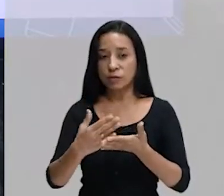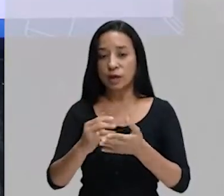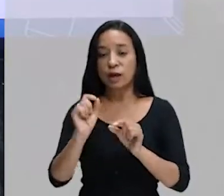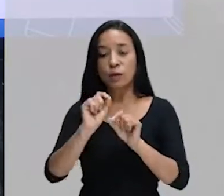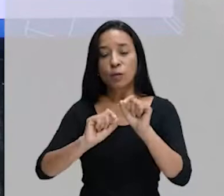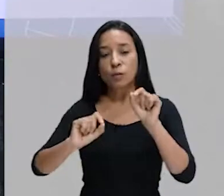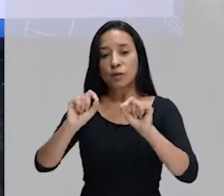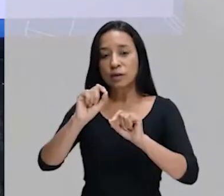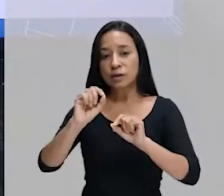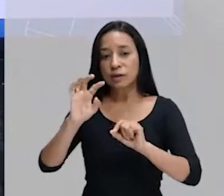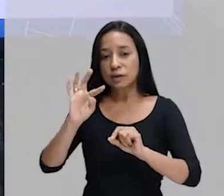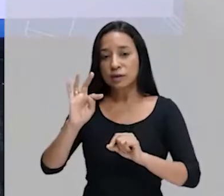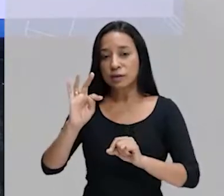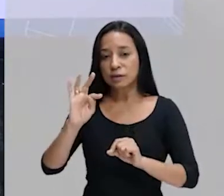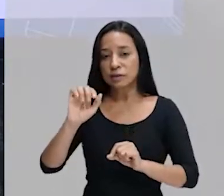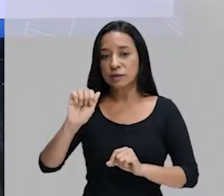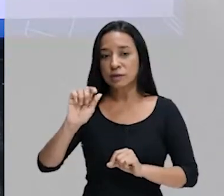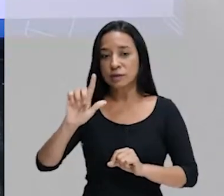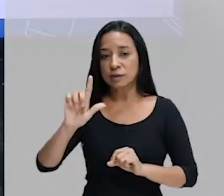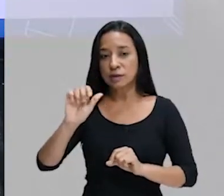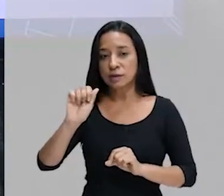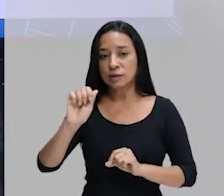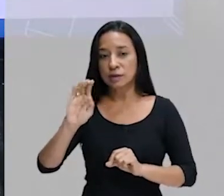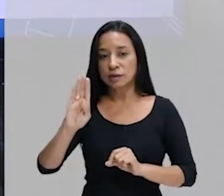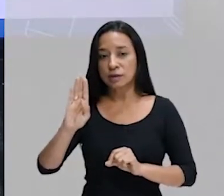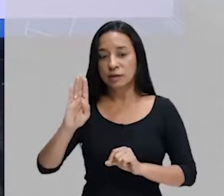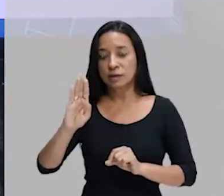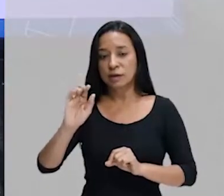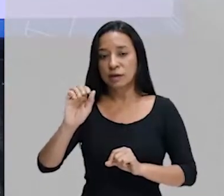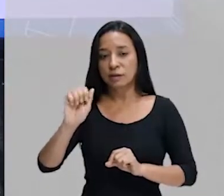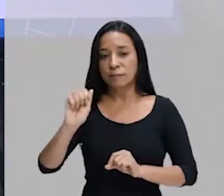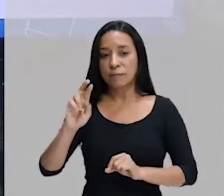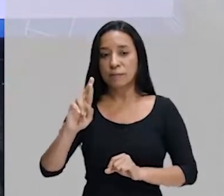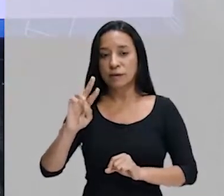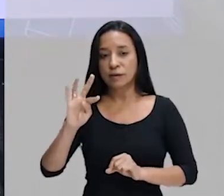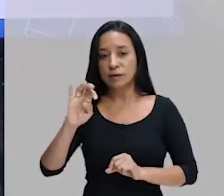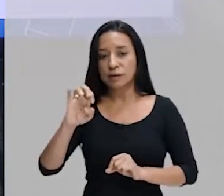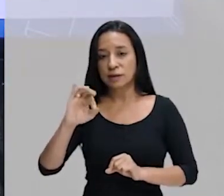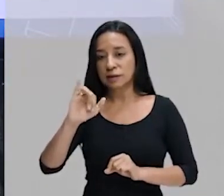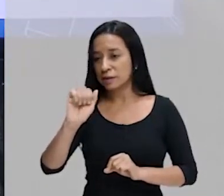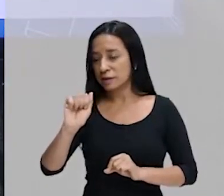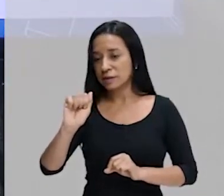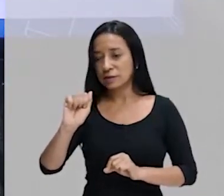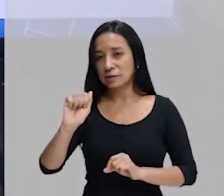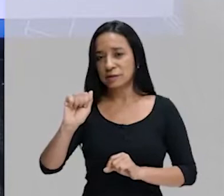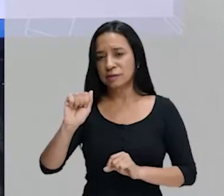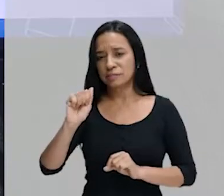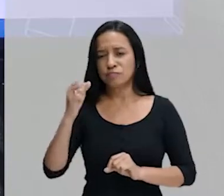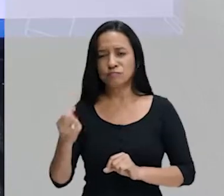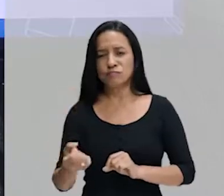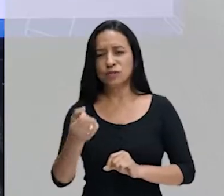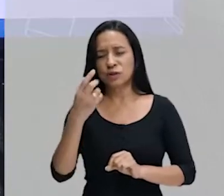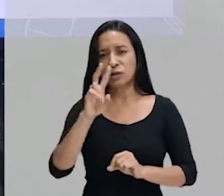talabarteria. Que nome estranho, o que significa? É um nome que, basicamente, ele não tem uma